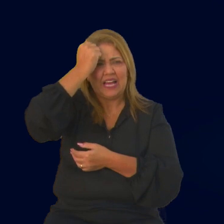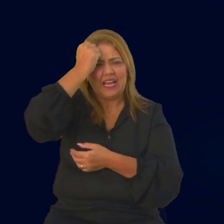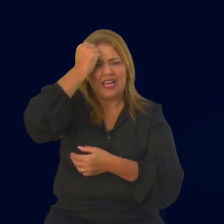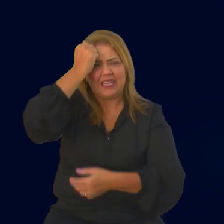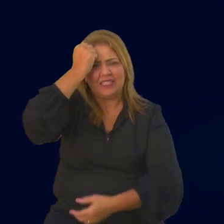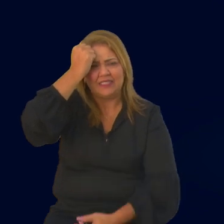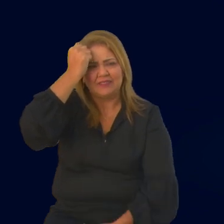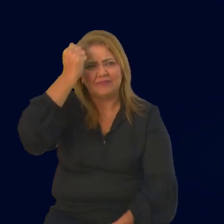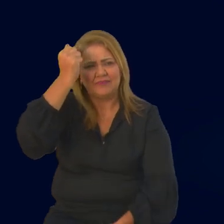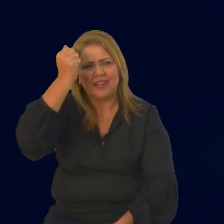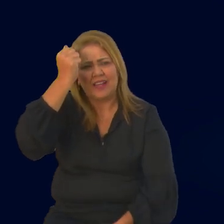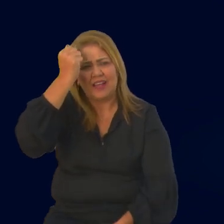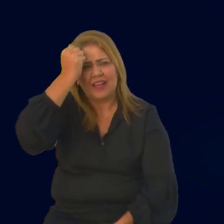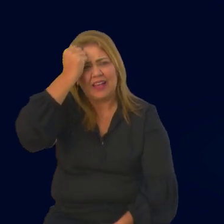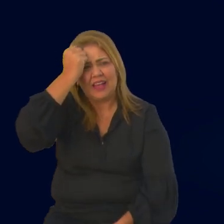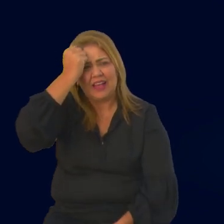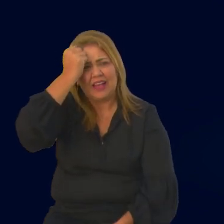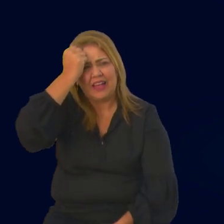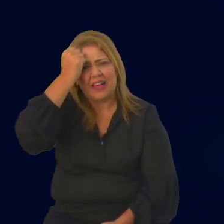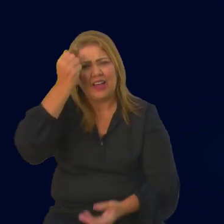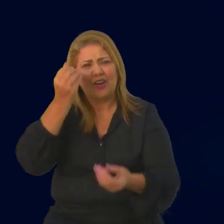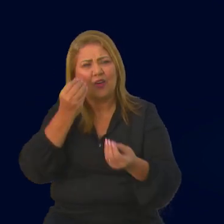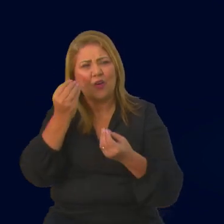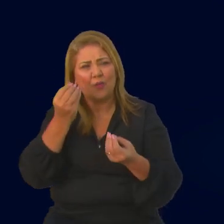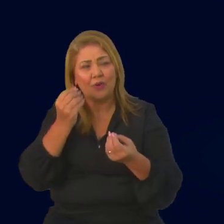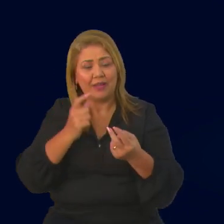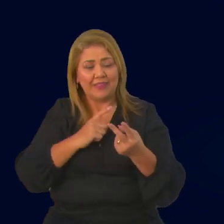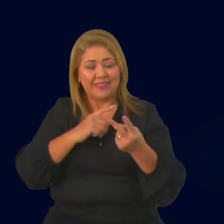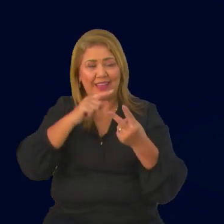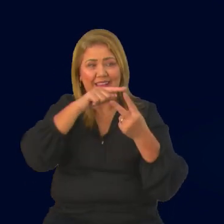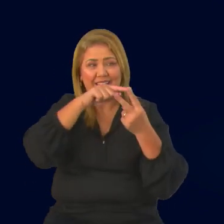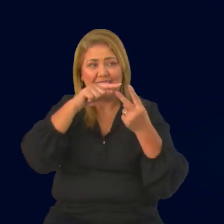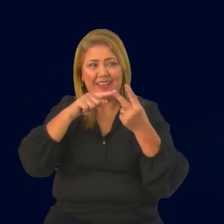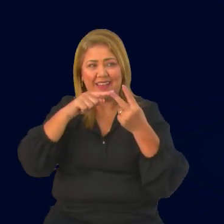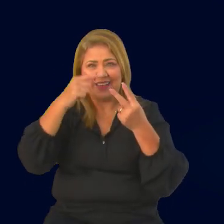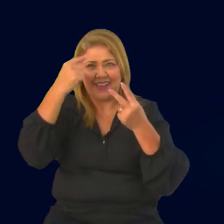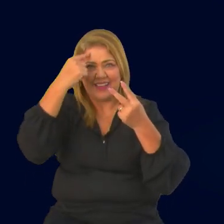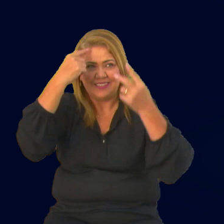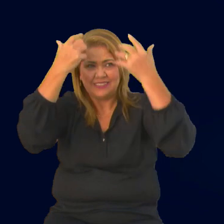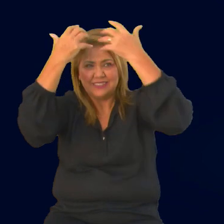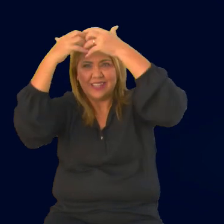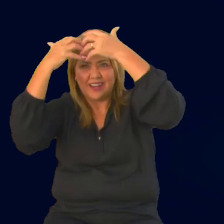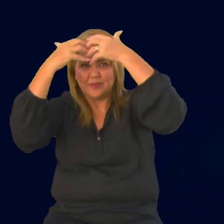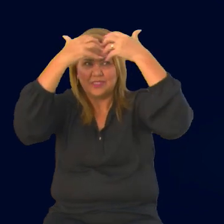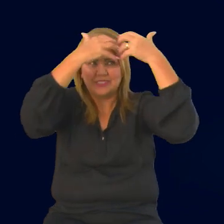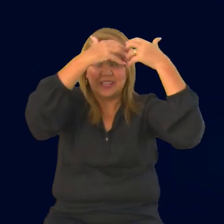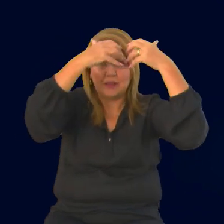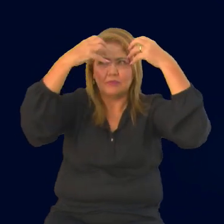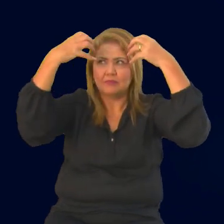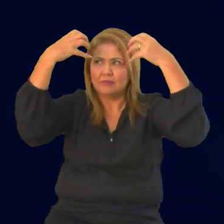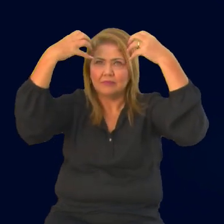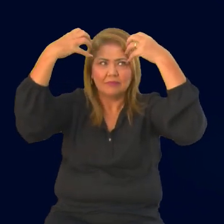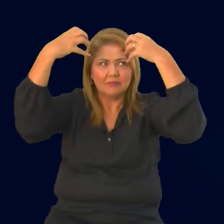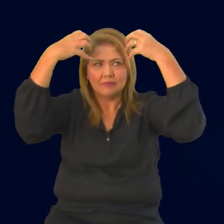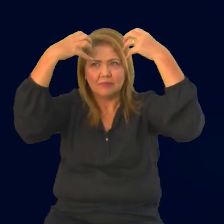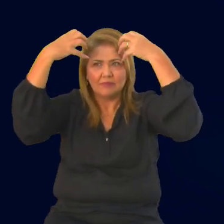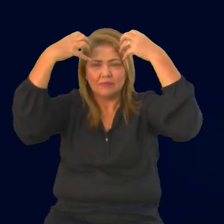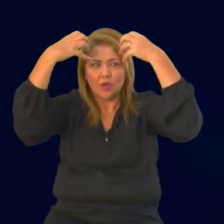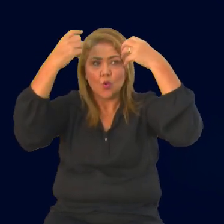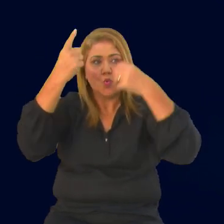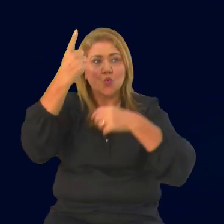sistema 2, que comandam todas as nossas decisões, as nossas ações e as atitudes. E o sistema